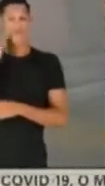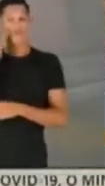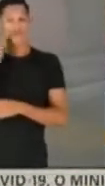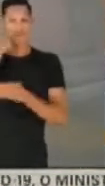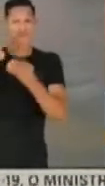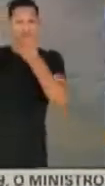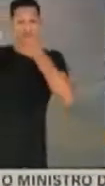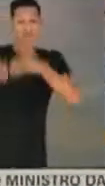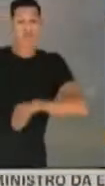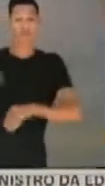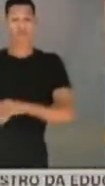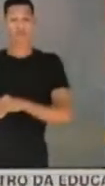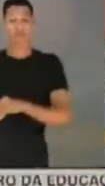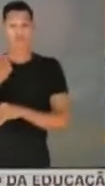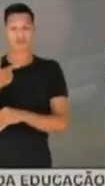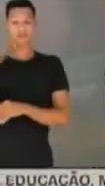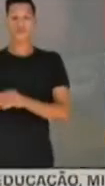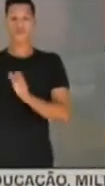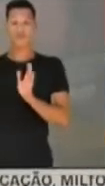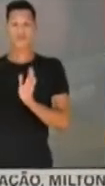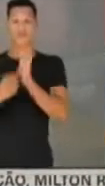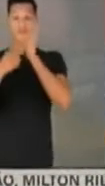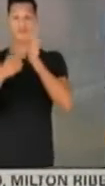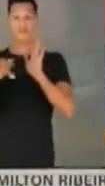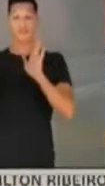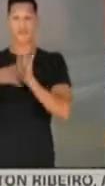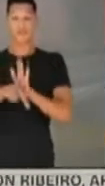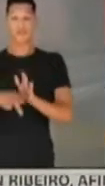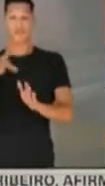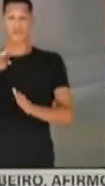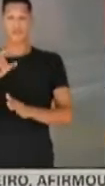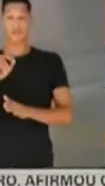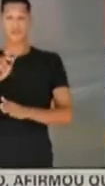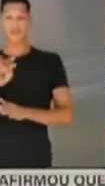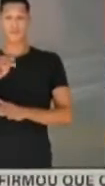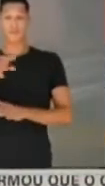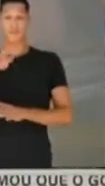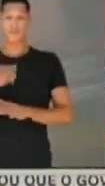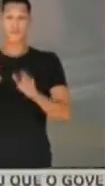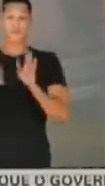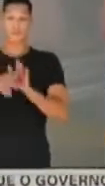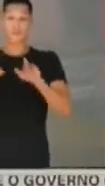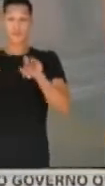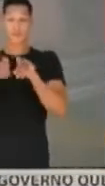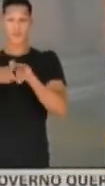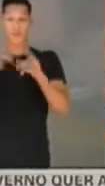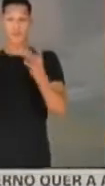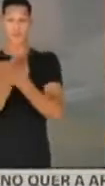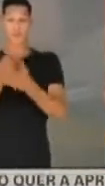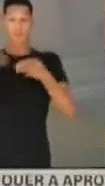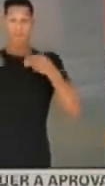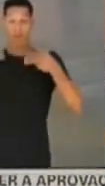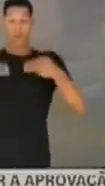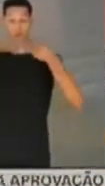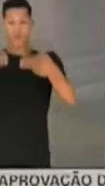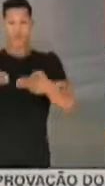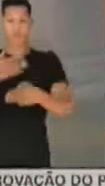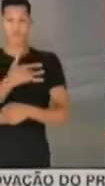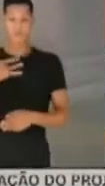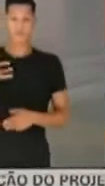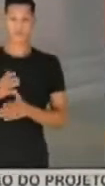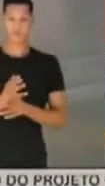desqualificar a outra denúncia de propina também ocorrida no Ministério da